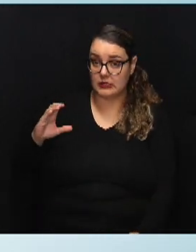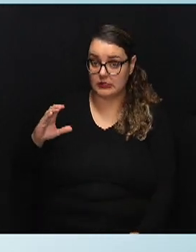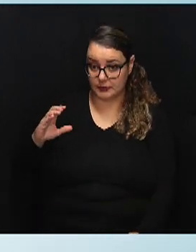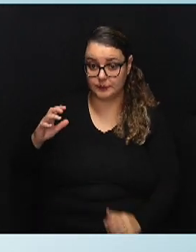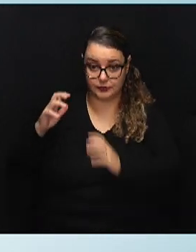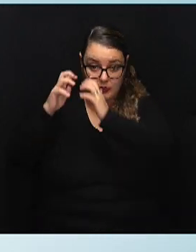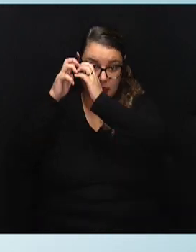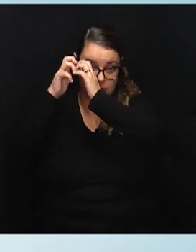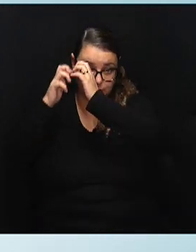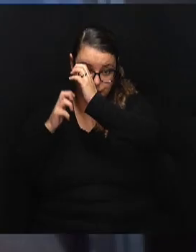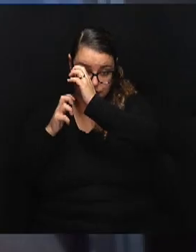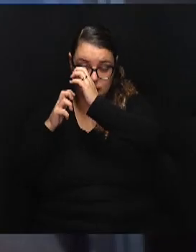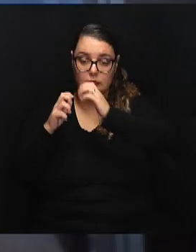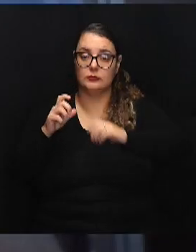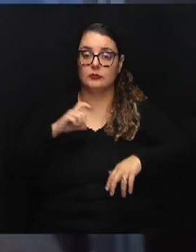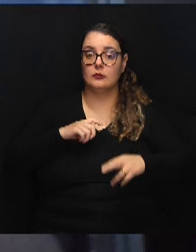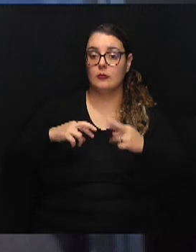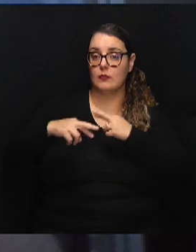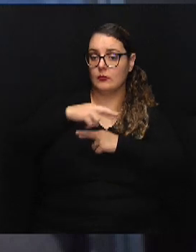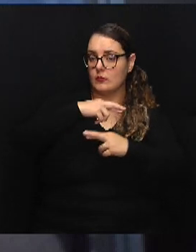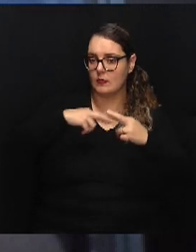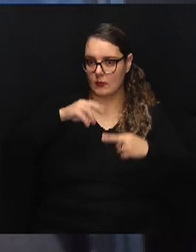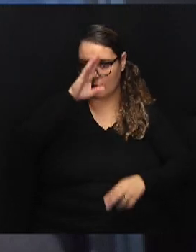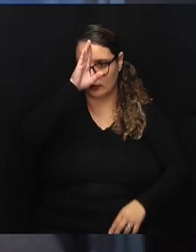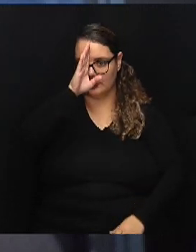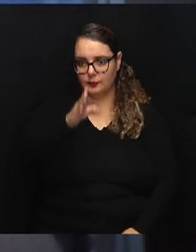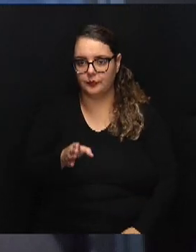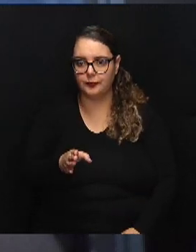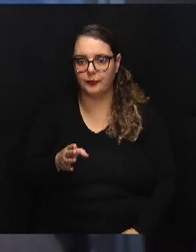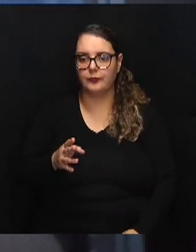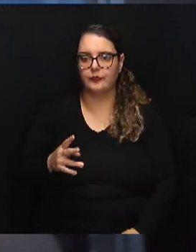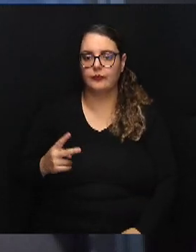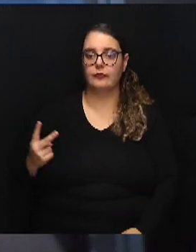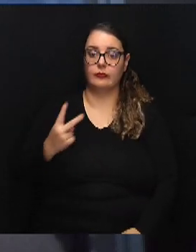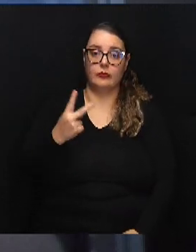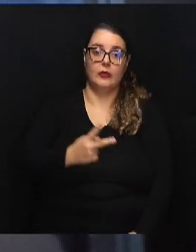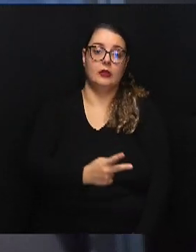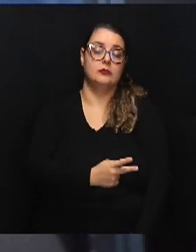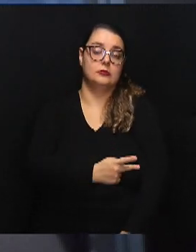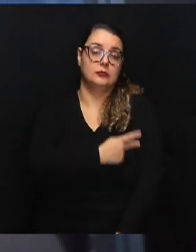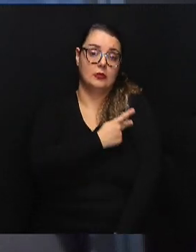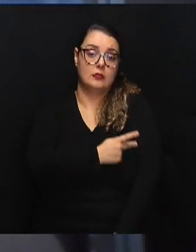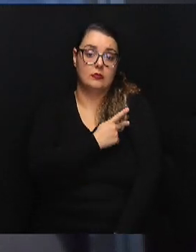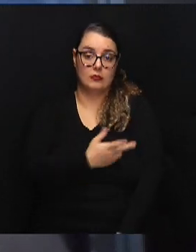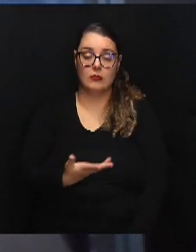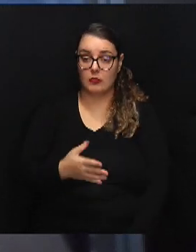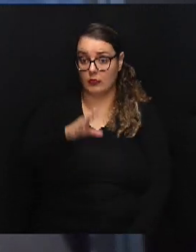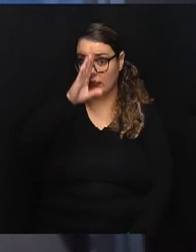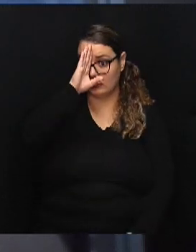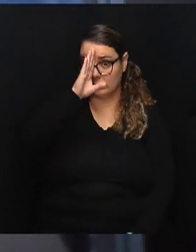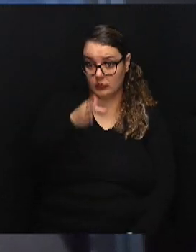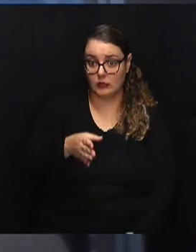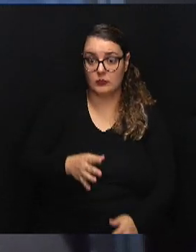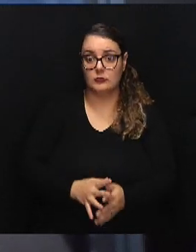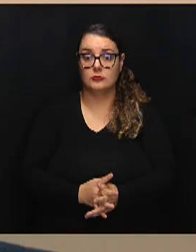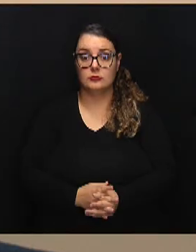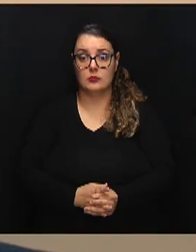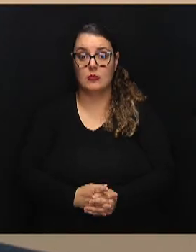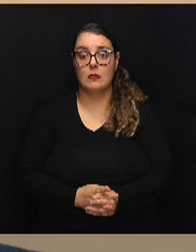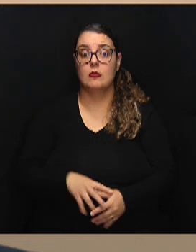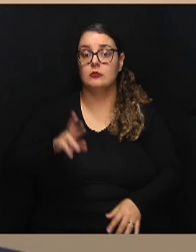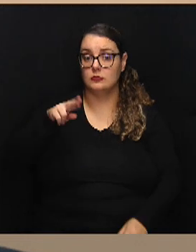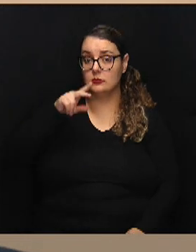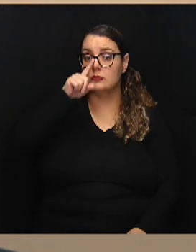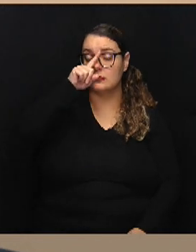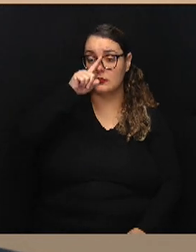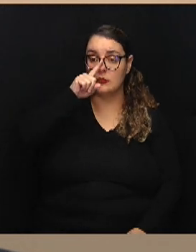ele tem relação direta com o valor da pressão arterial. Então, o principal fator de